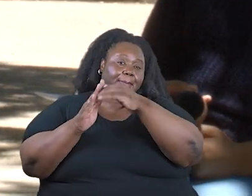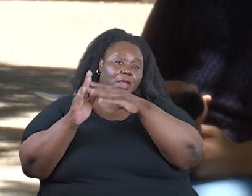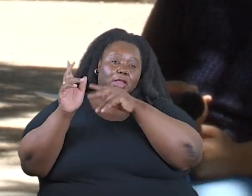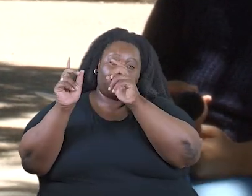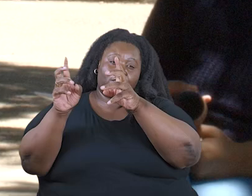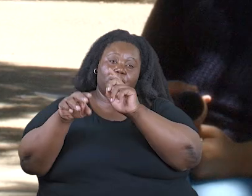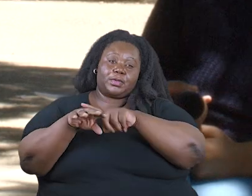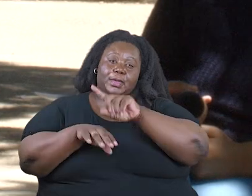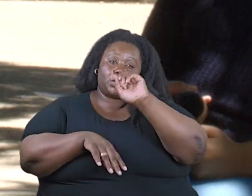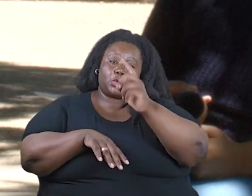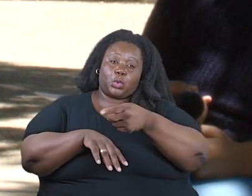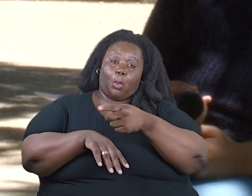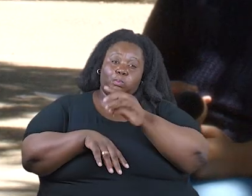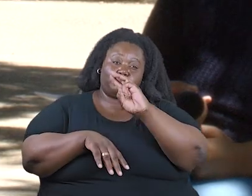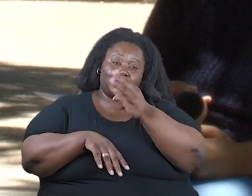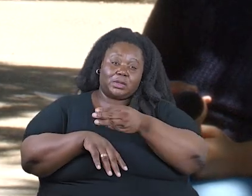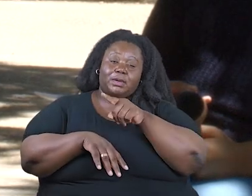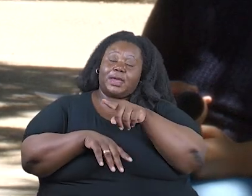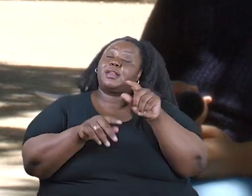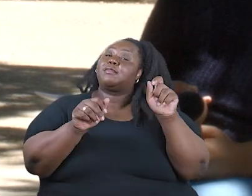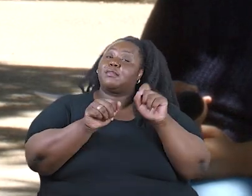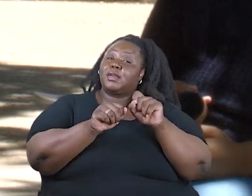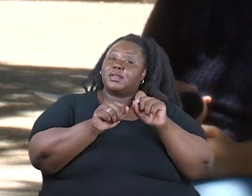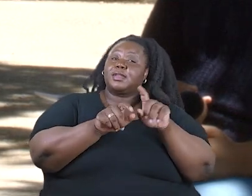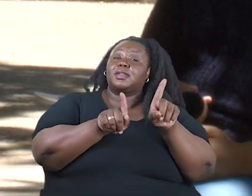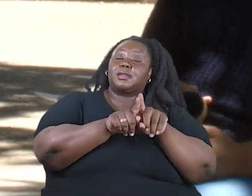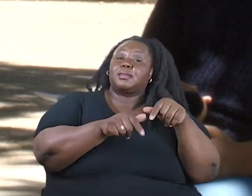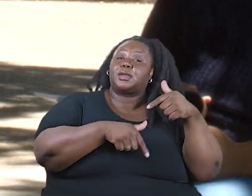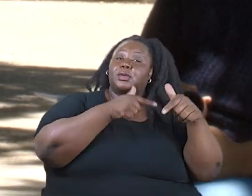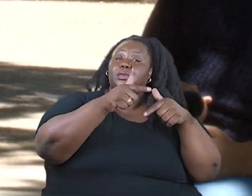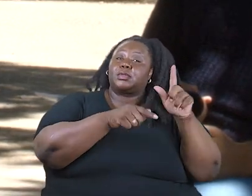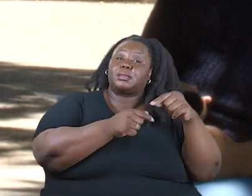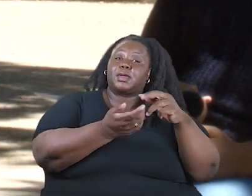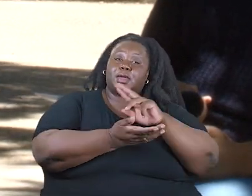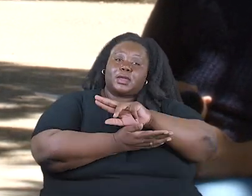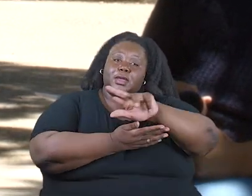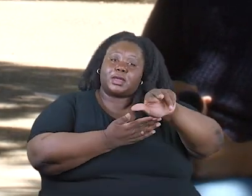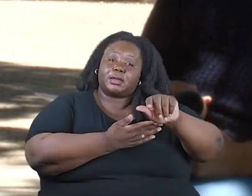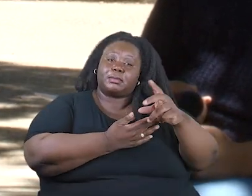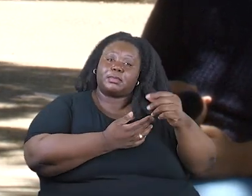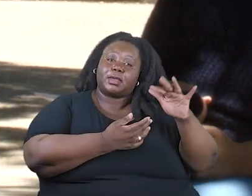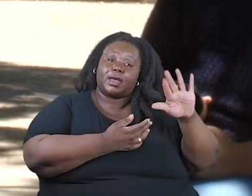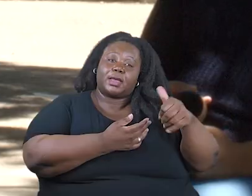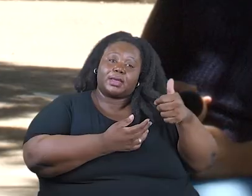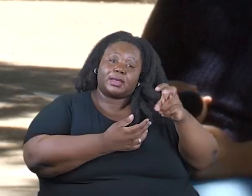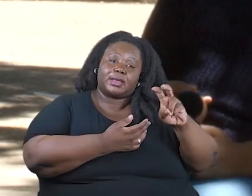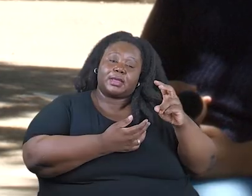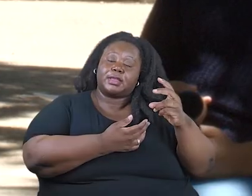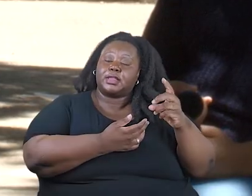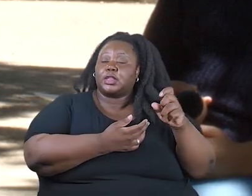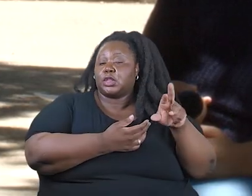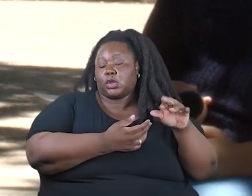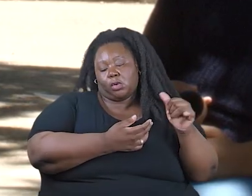vendia por mais de 1 milhão, ele produzia um trabalho que era um múltiplo que custava $15.